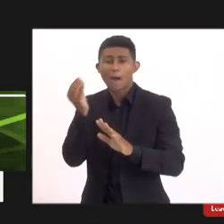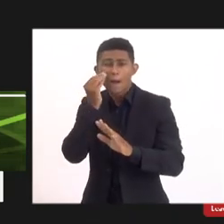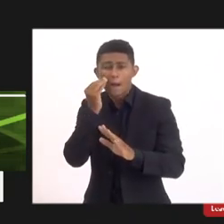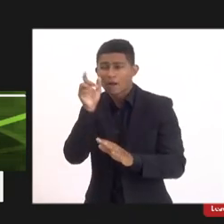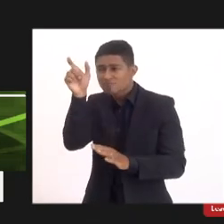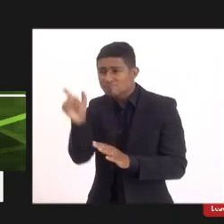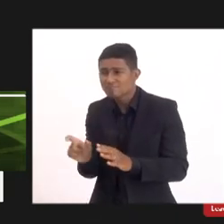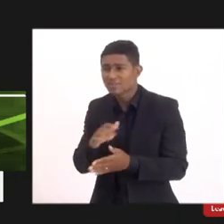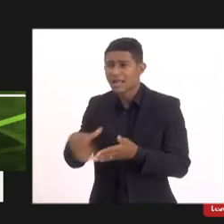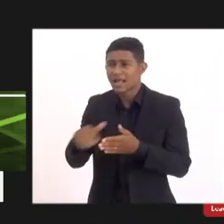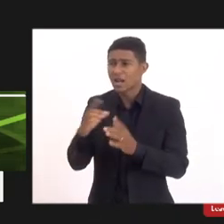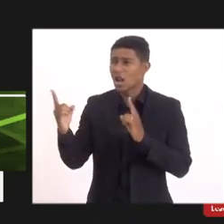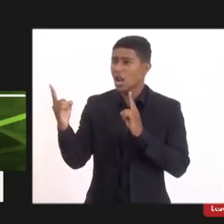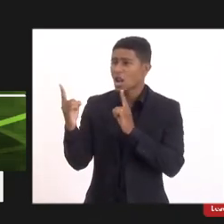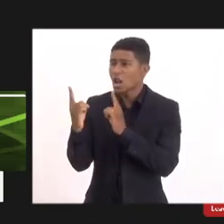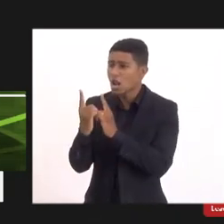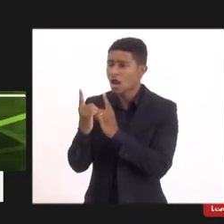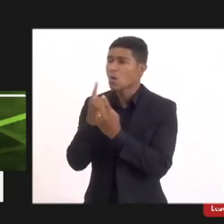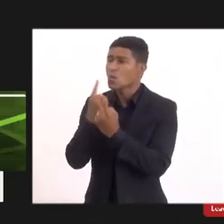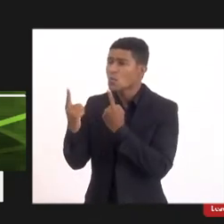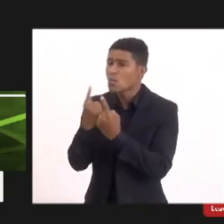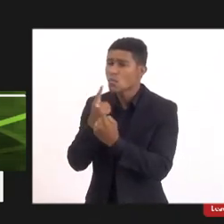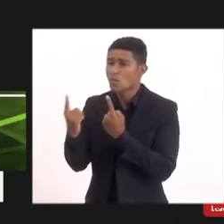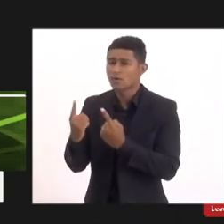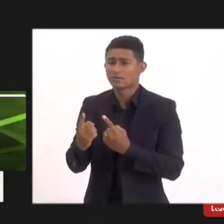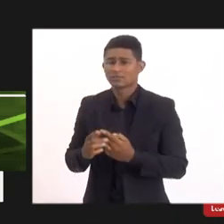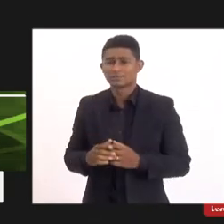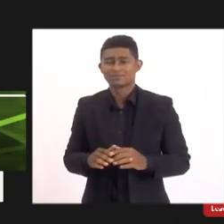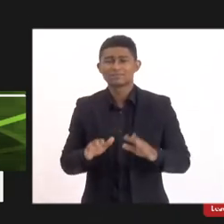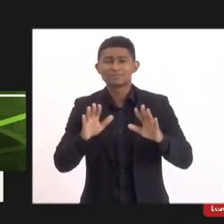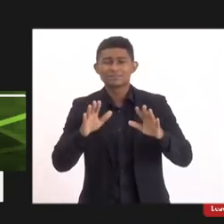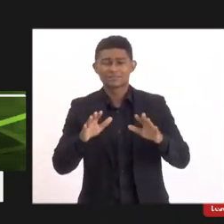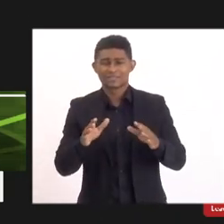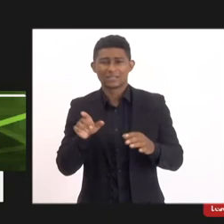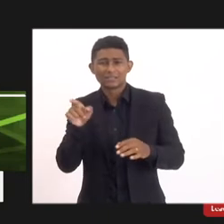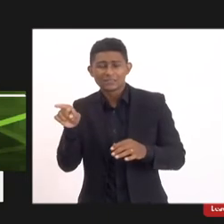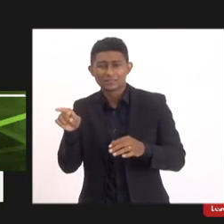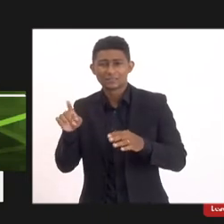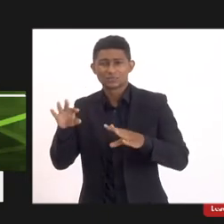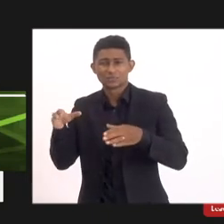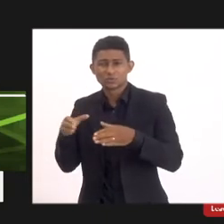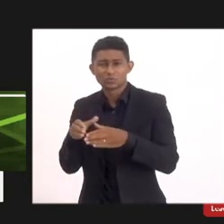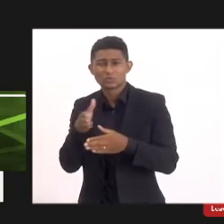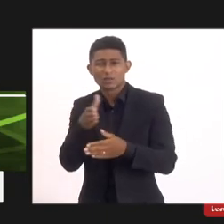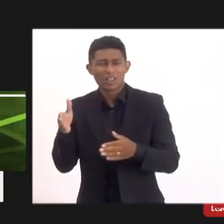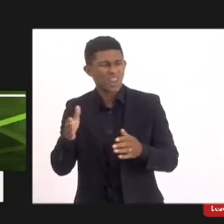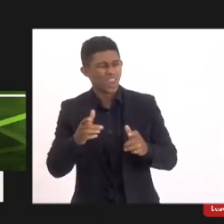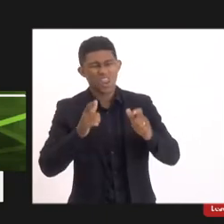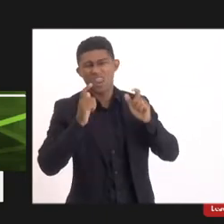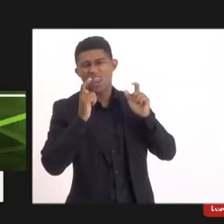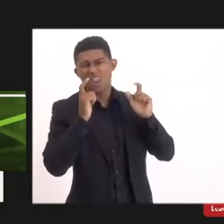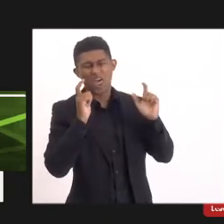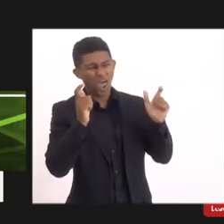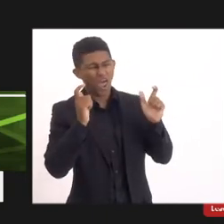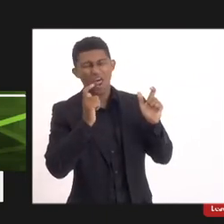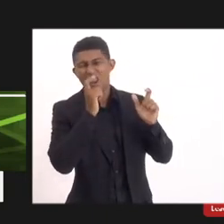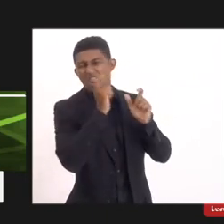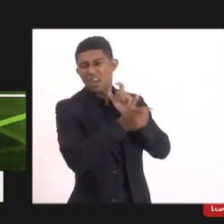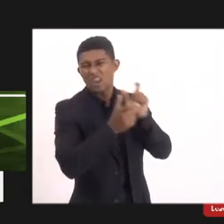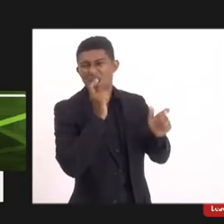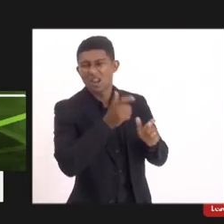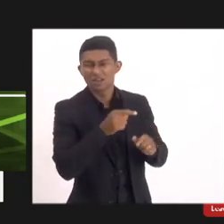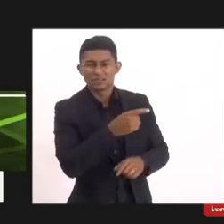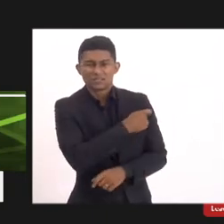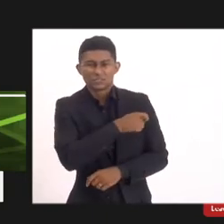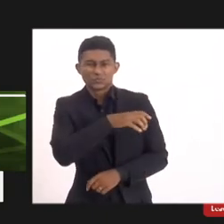secretário, e disso foi, tipo, parte da equipe da SEDUC zombou dos estudantes, foi feito um encaminhamento, não foi